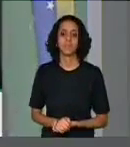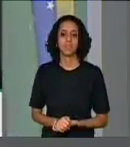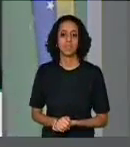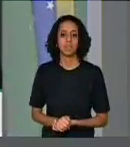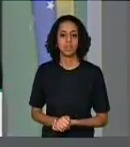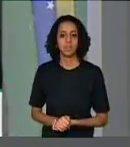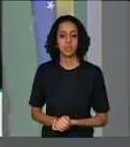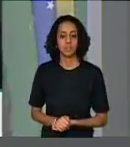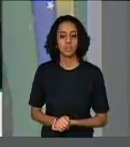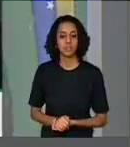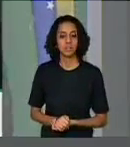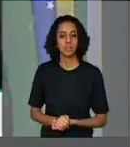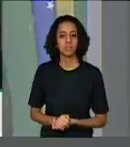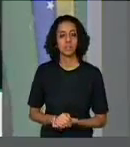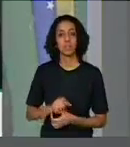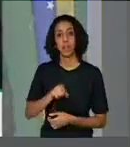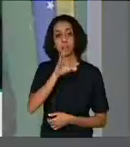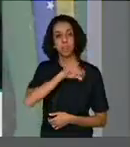talvez, de Novela